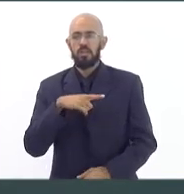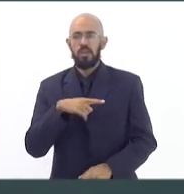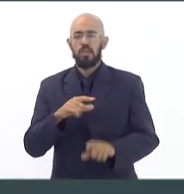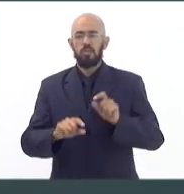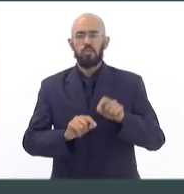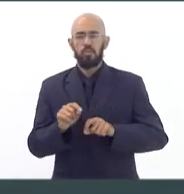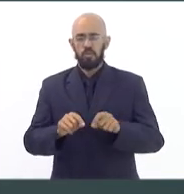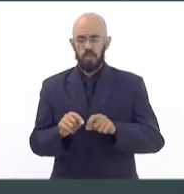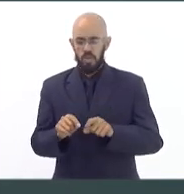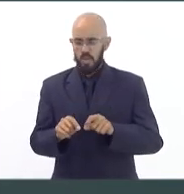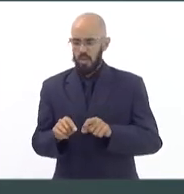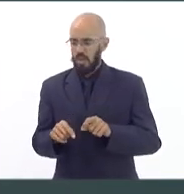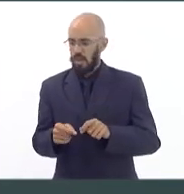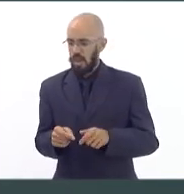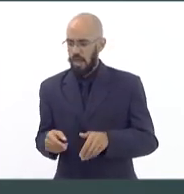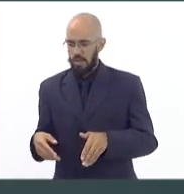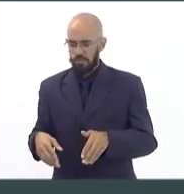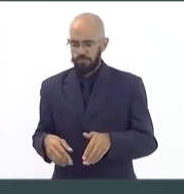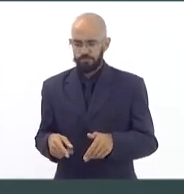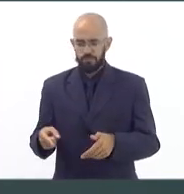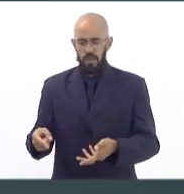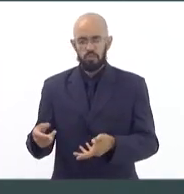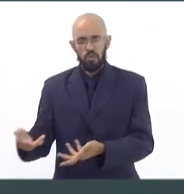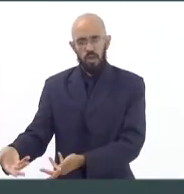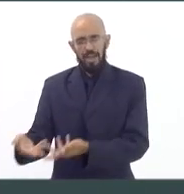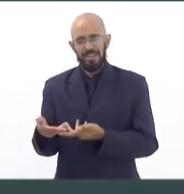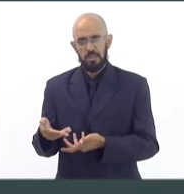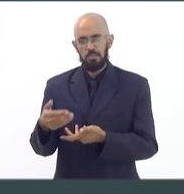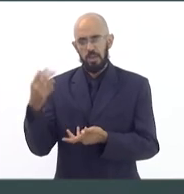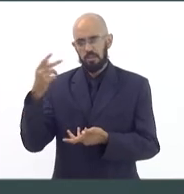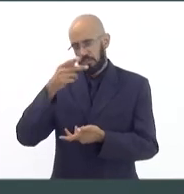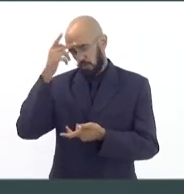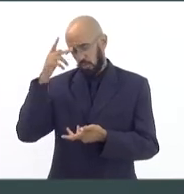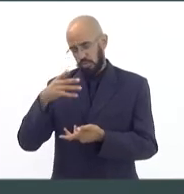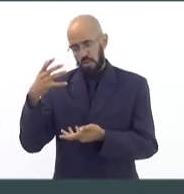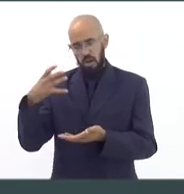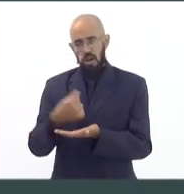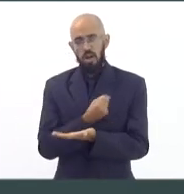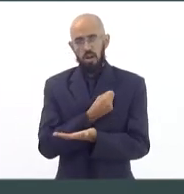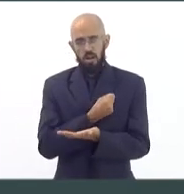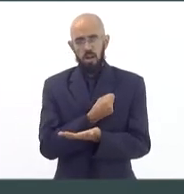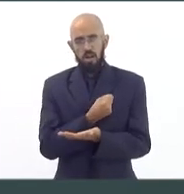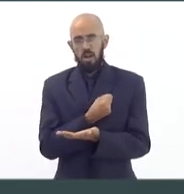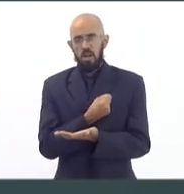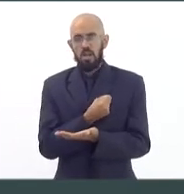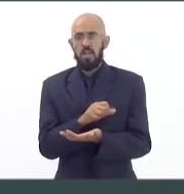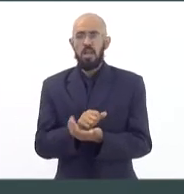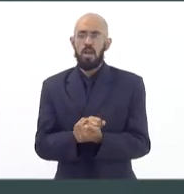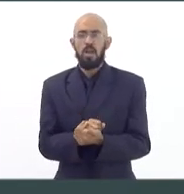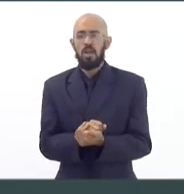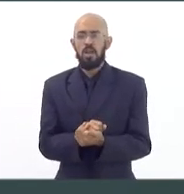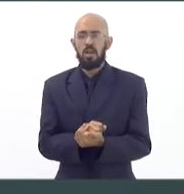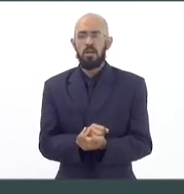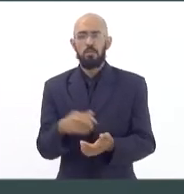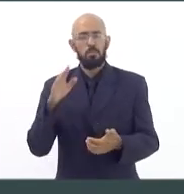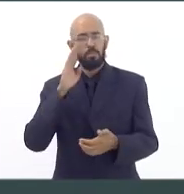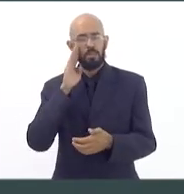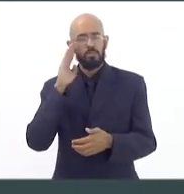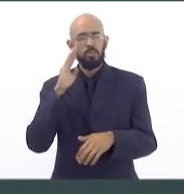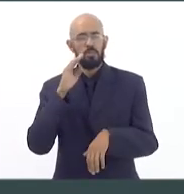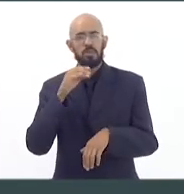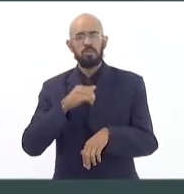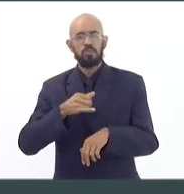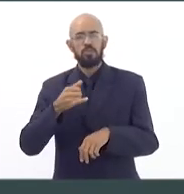combate aos receptadores principalmente estabelecimento tipo ferro ferro grandes e recicladoras nas nossas reuniões a